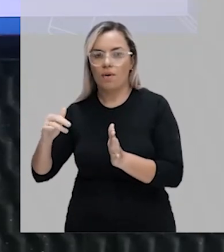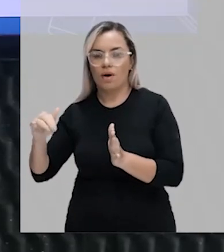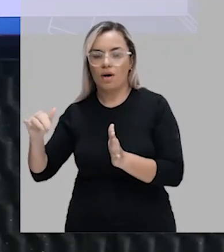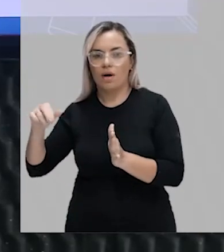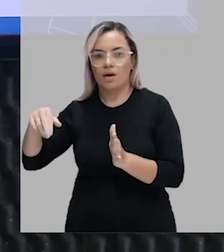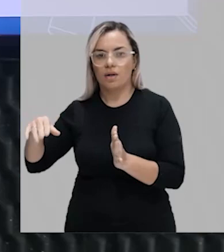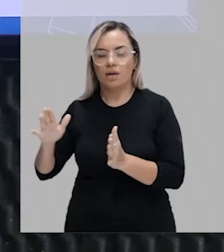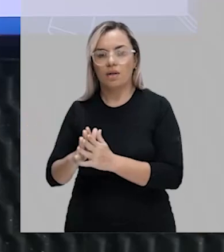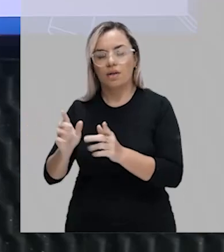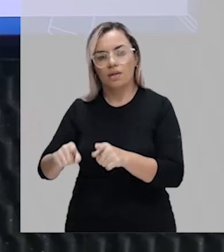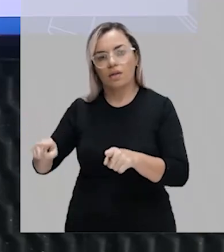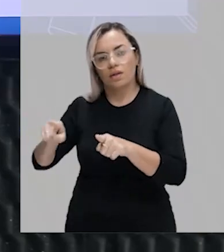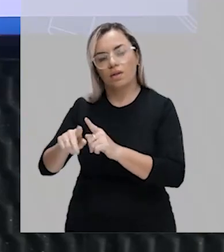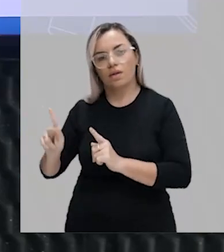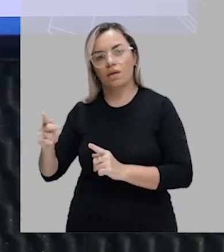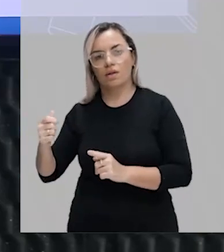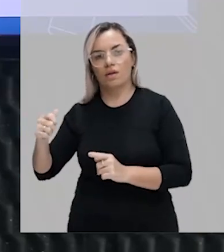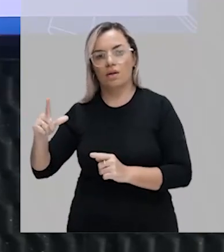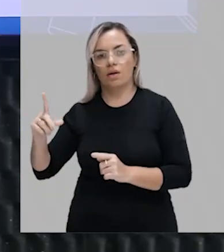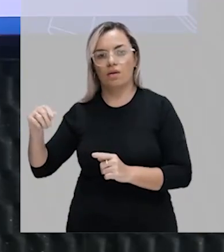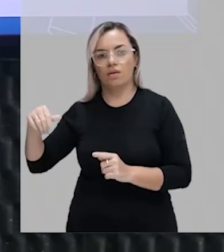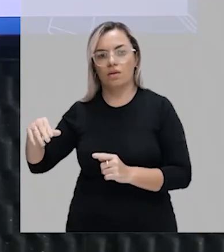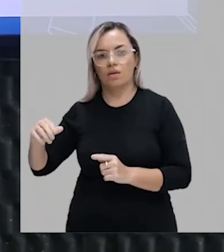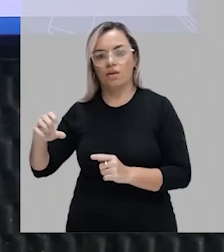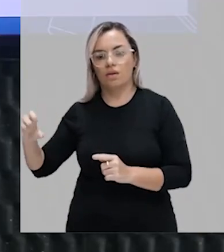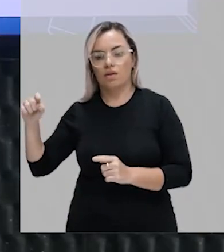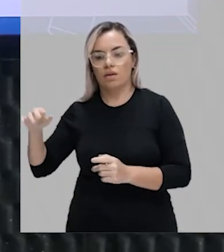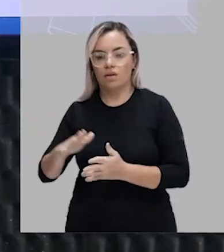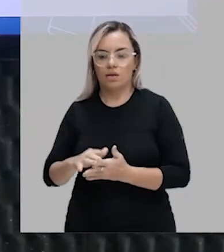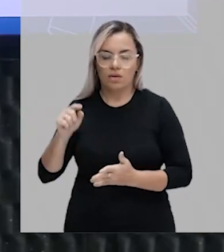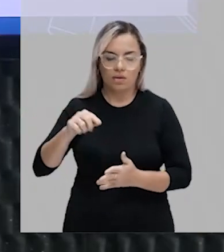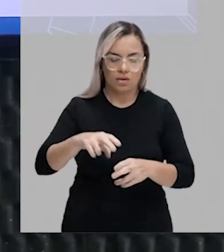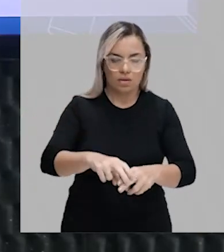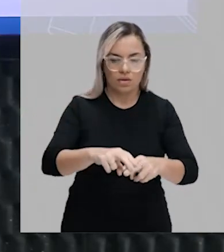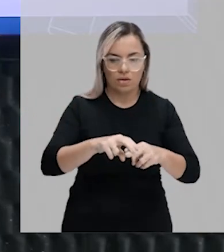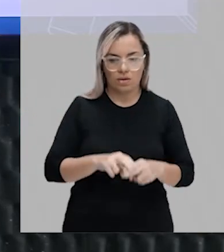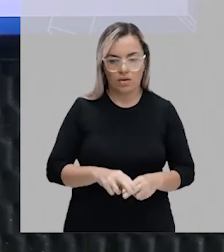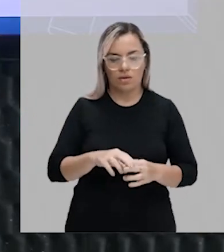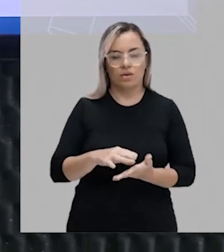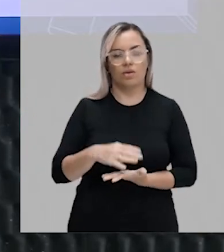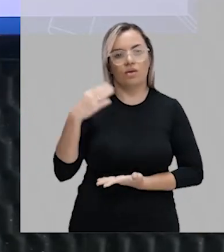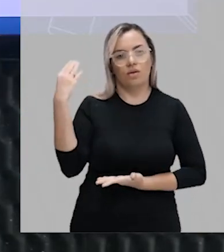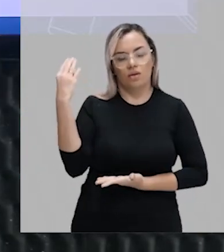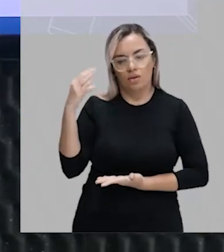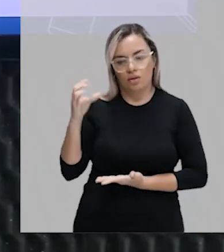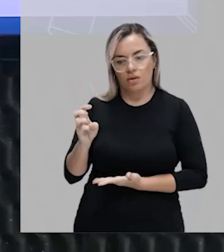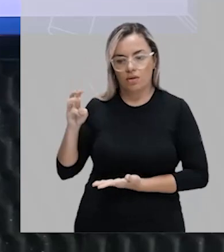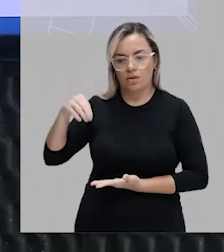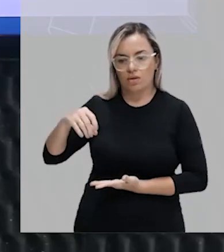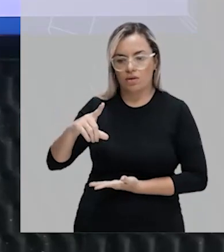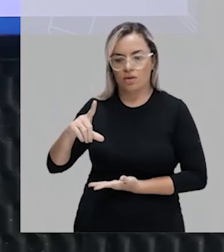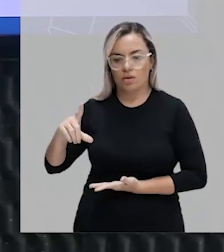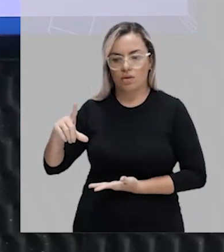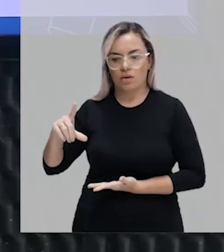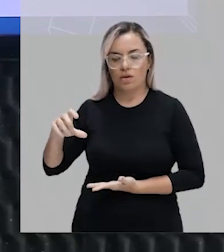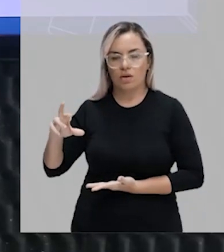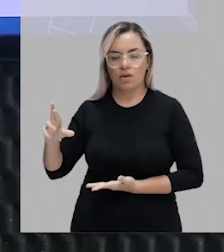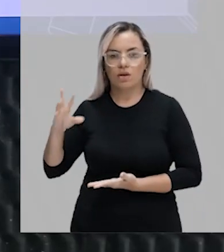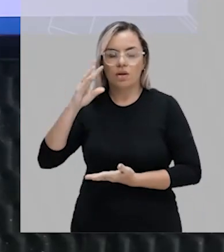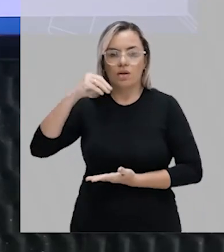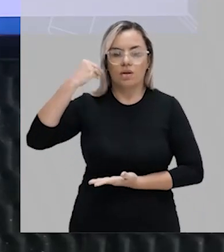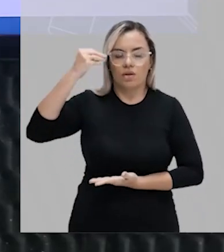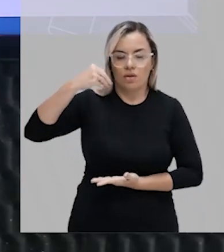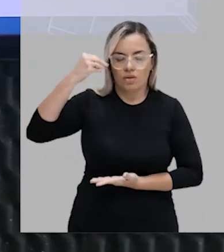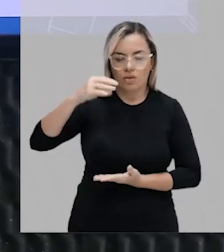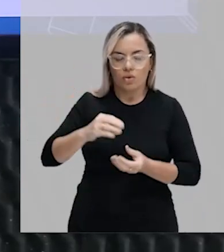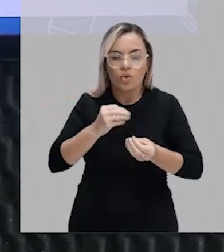uma teoria, tá? E aí o Stanley Miller, na sua tese de doutorado, ele tentou simular essas condições da Terra